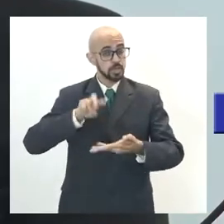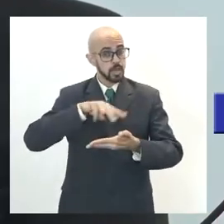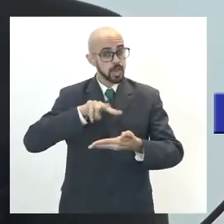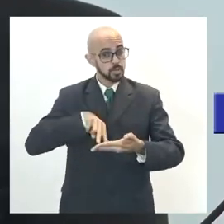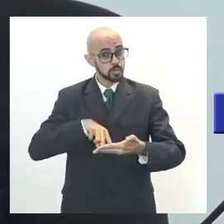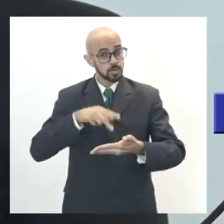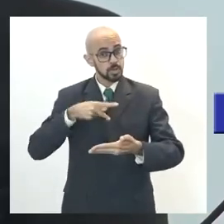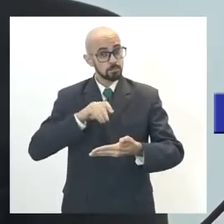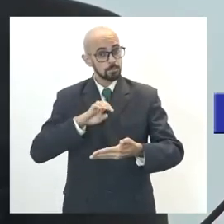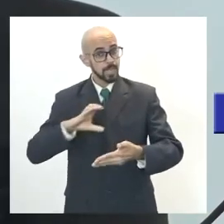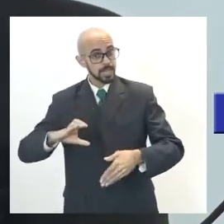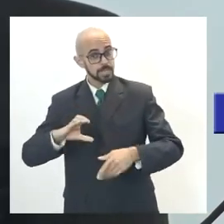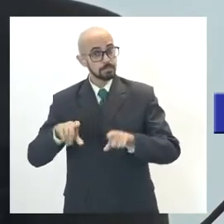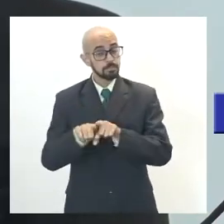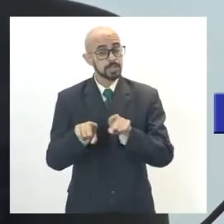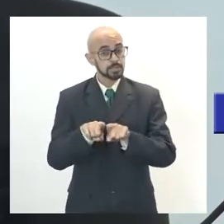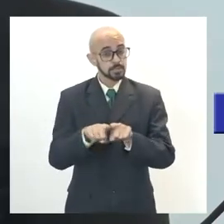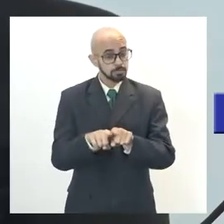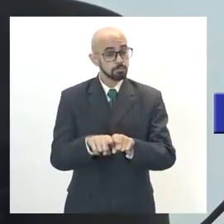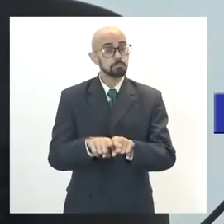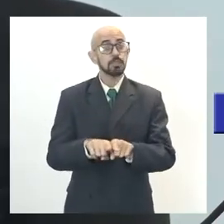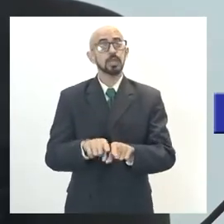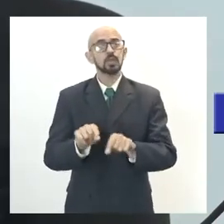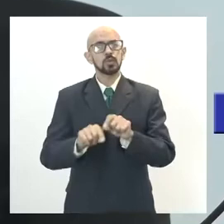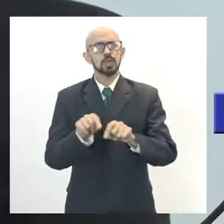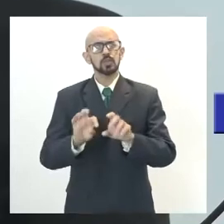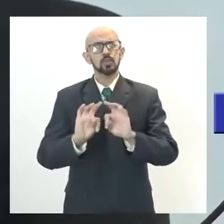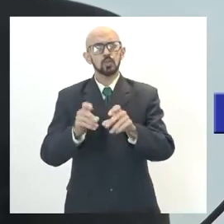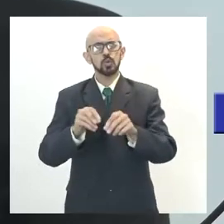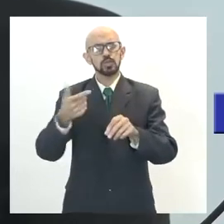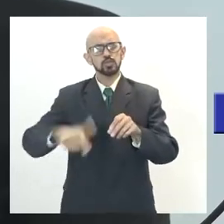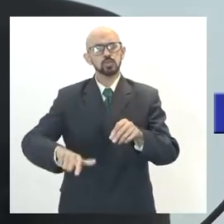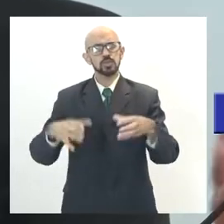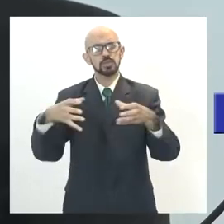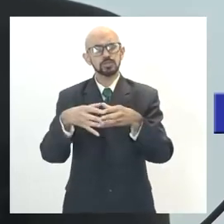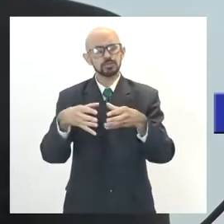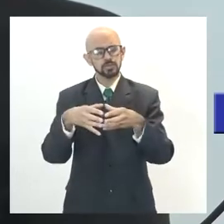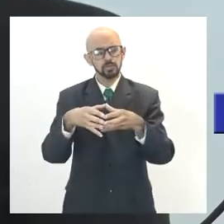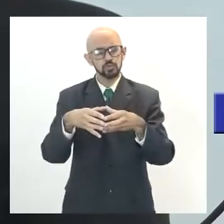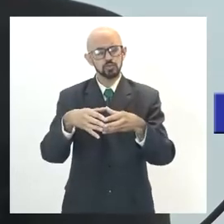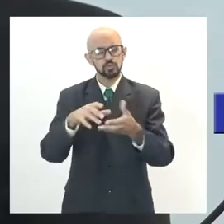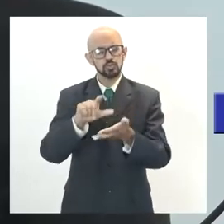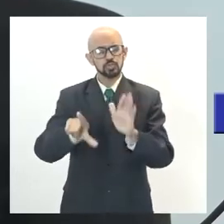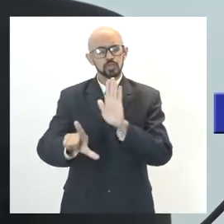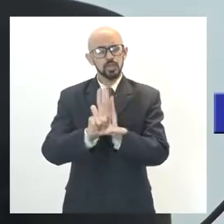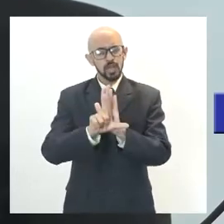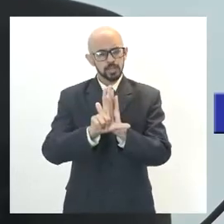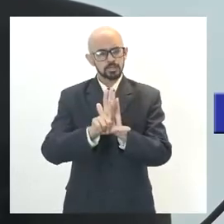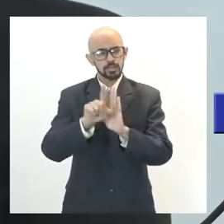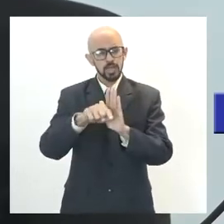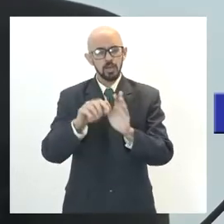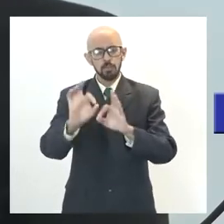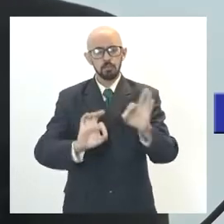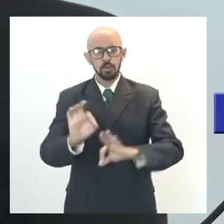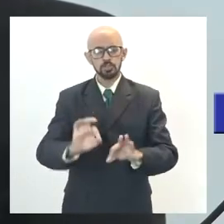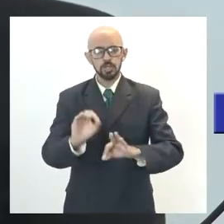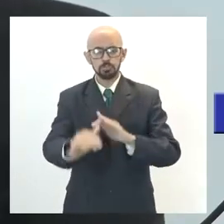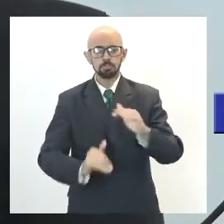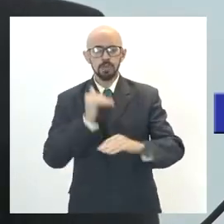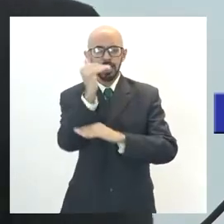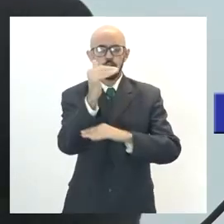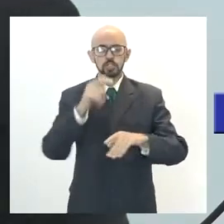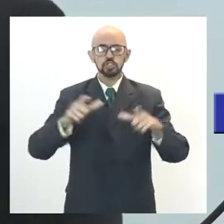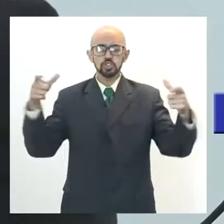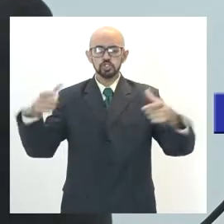as outras mês que vem conjunto com a técnica é não não se trata só da PEC é um projeto maior diminuição do